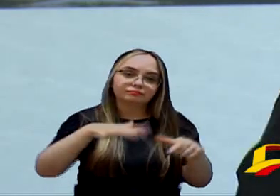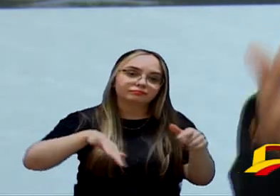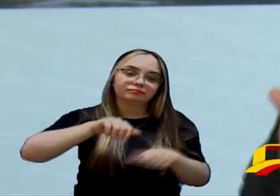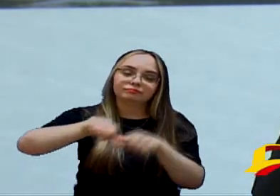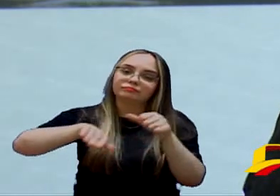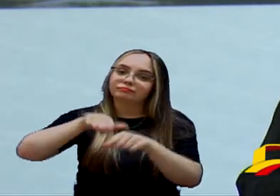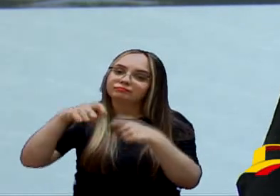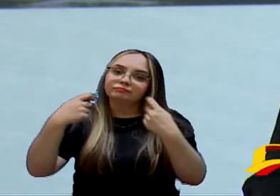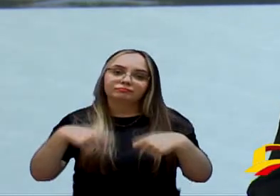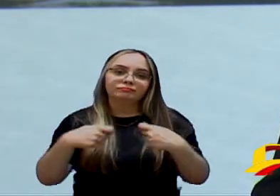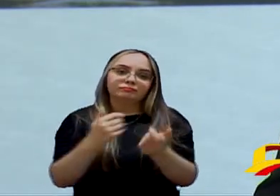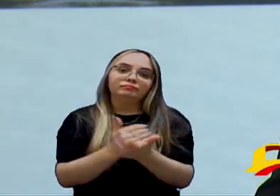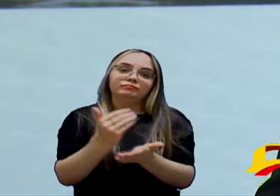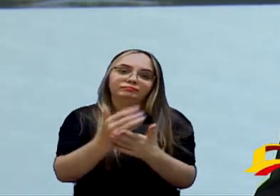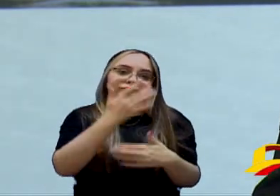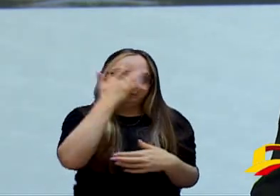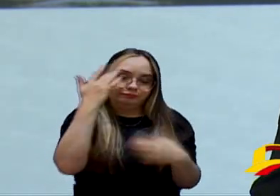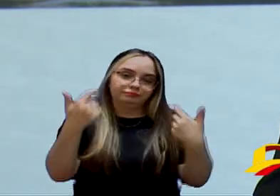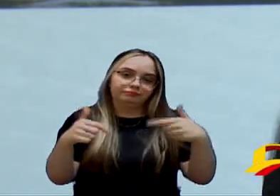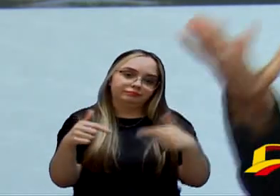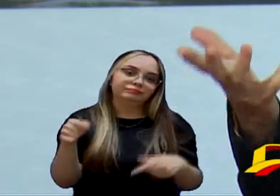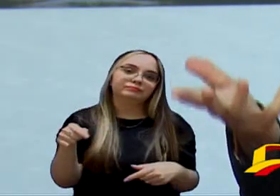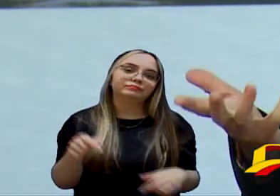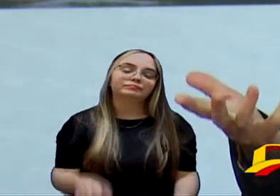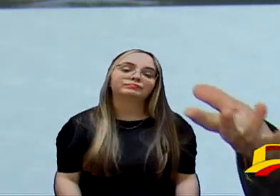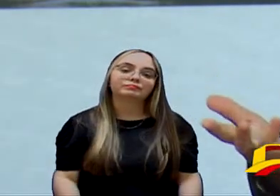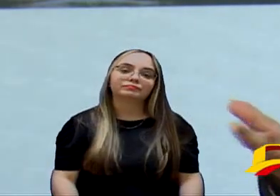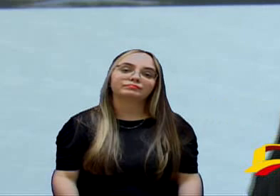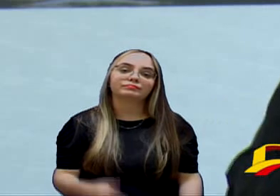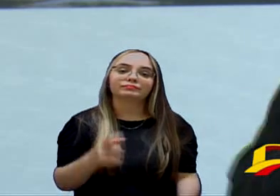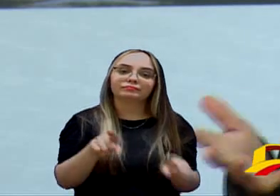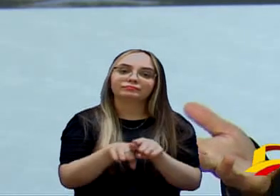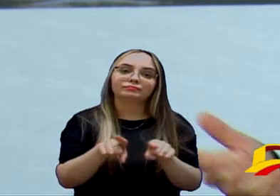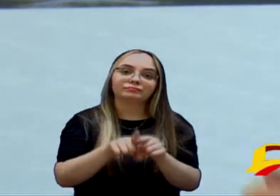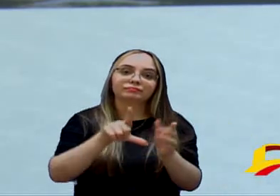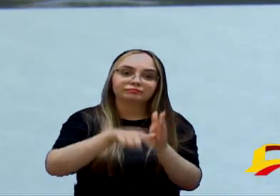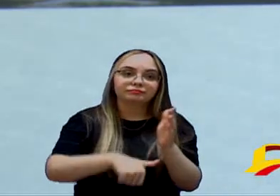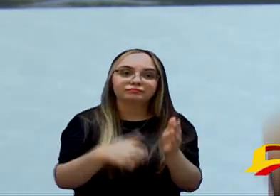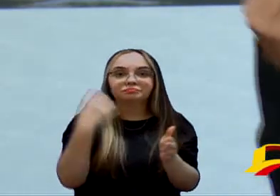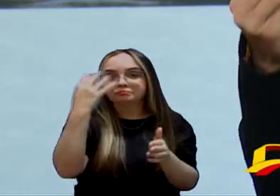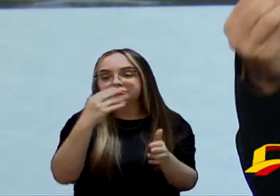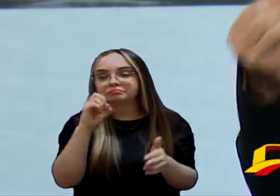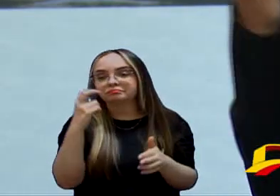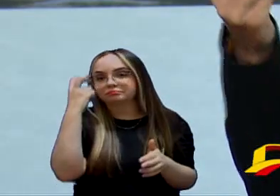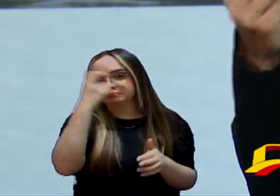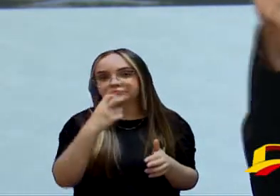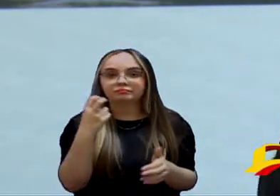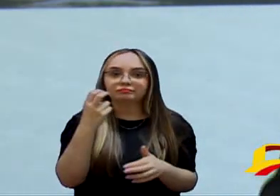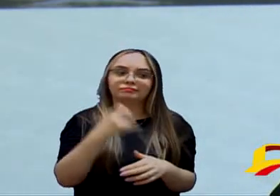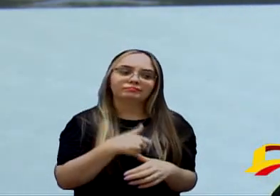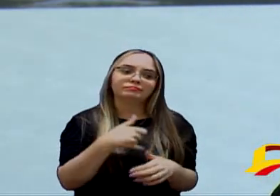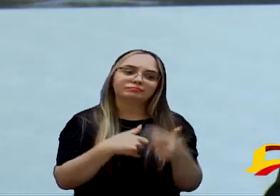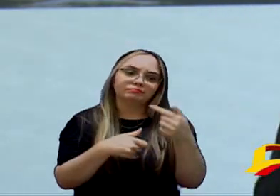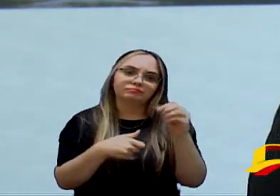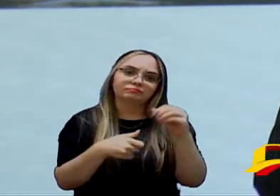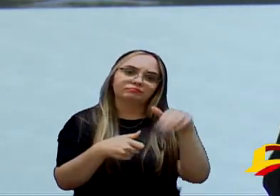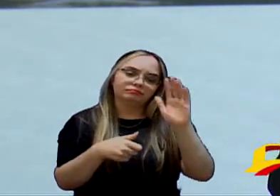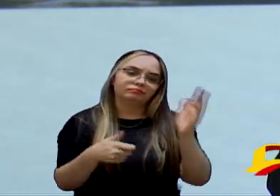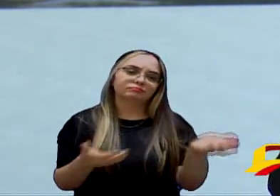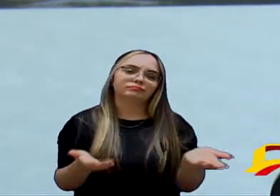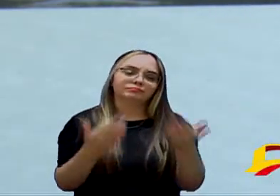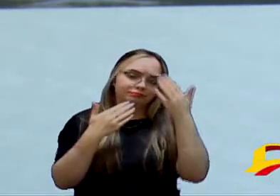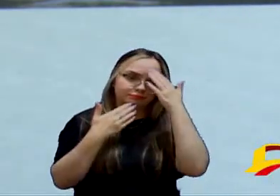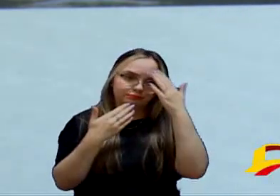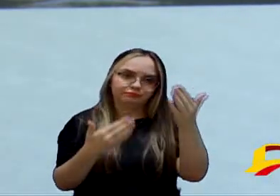para aumentar o número de trabalhadores e que não haja atraso de quatro cinco horas para um senhor de mais de 70 anos ser atendido